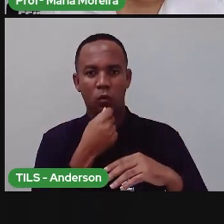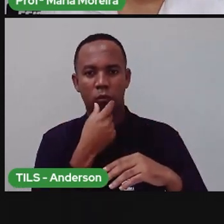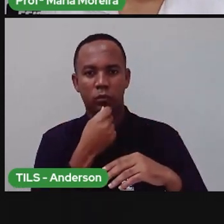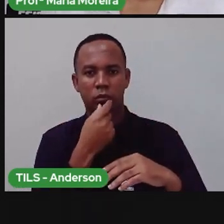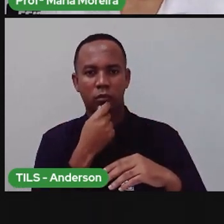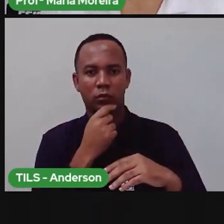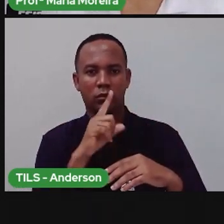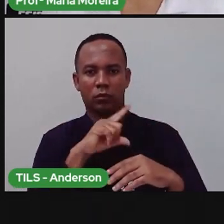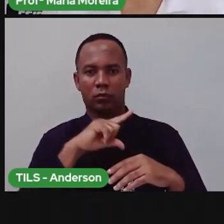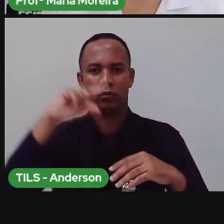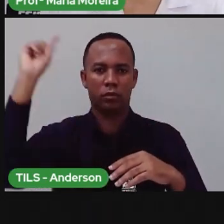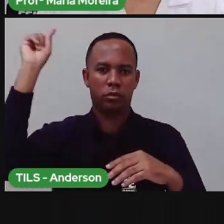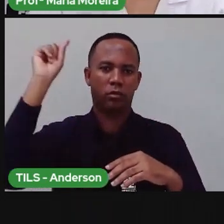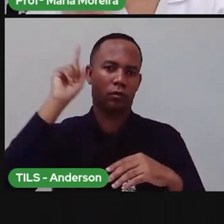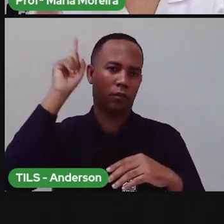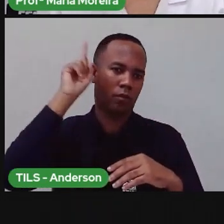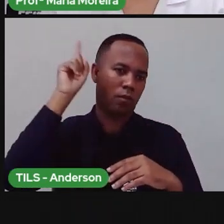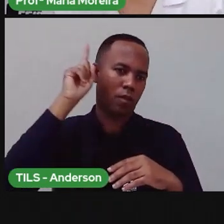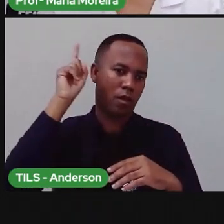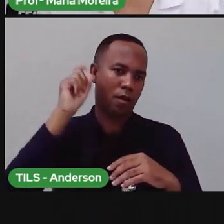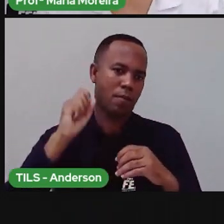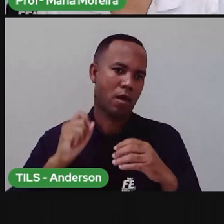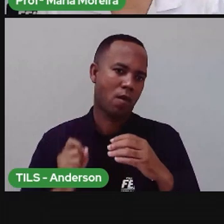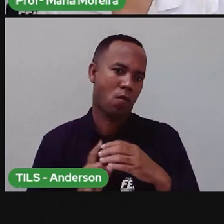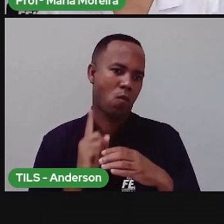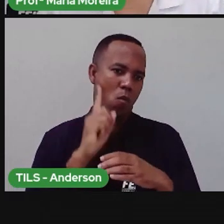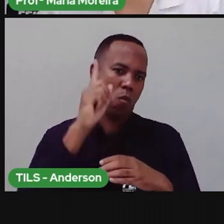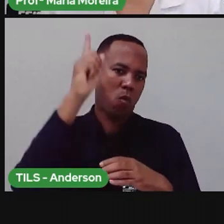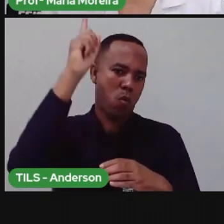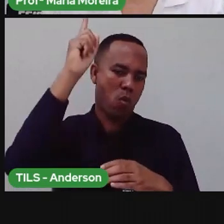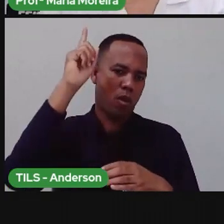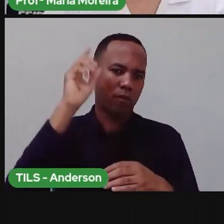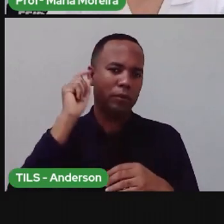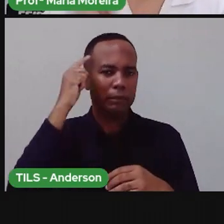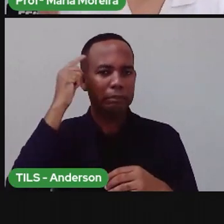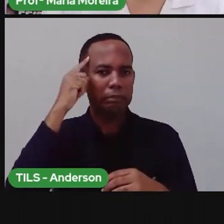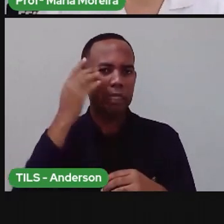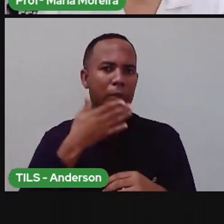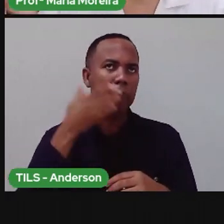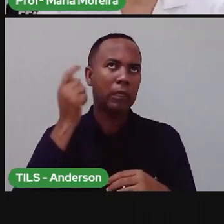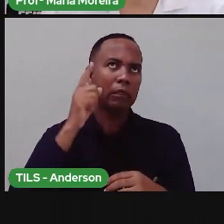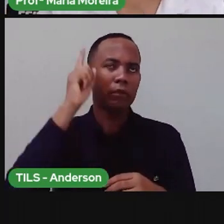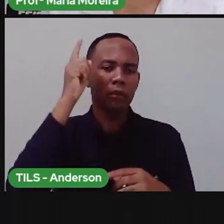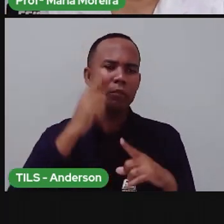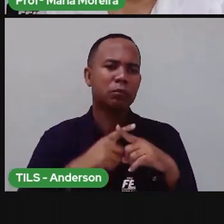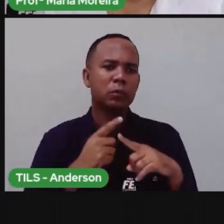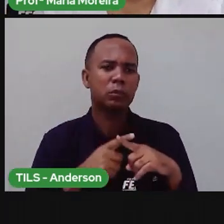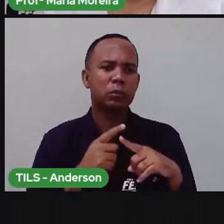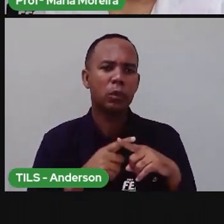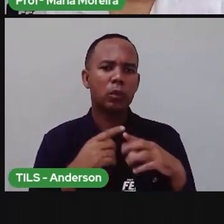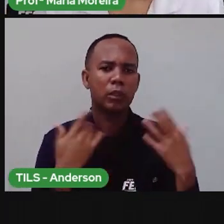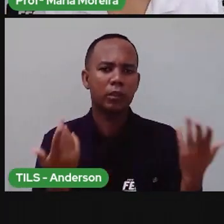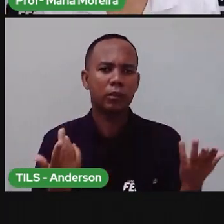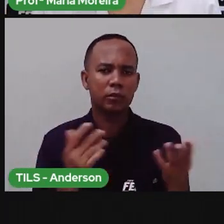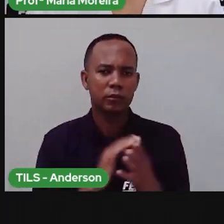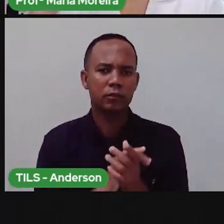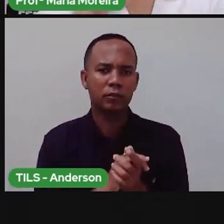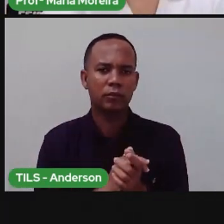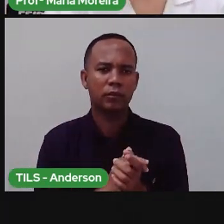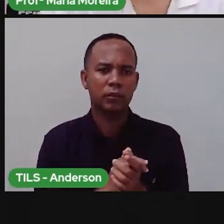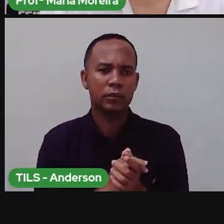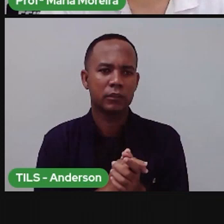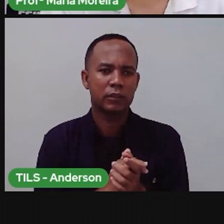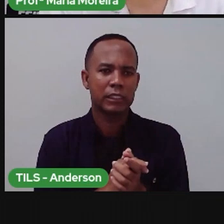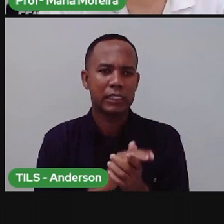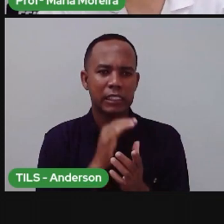que aqui. Né? Por que que eles querem voltar para Marte? O que que faz Marte estar melhor do que aqui? Por que que a gente